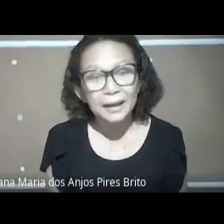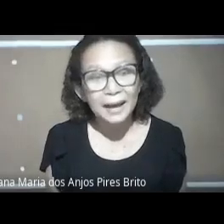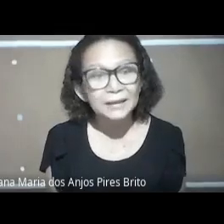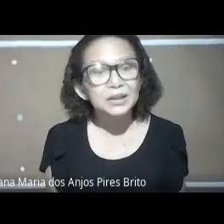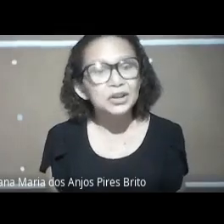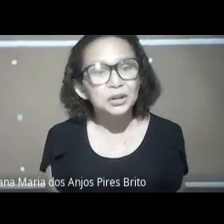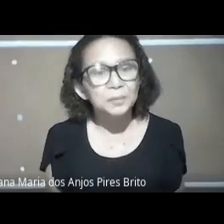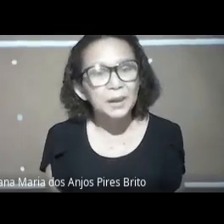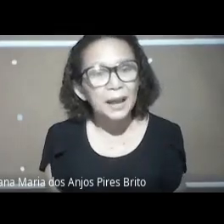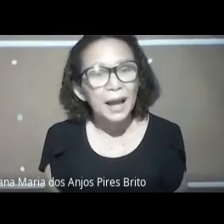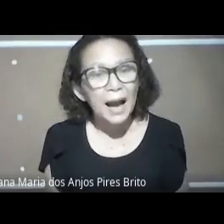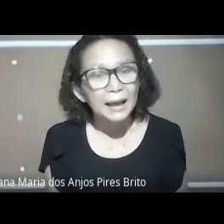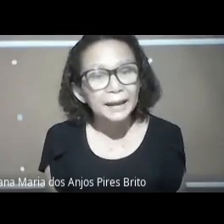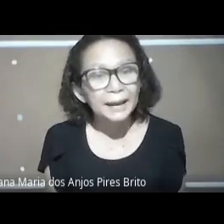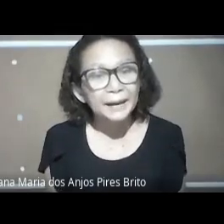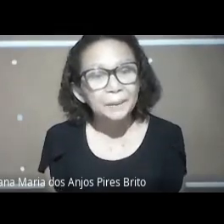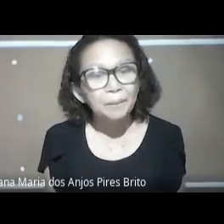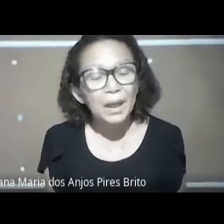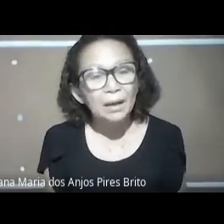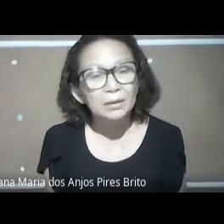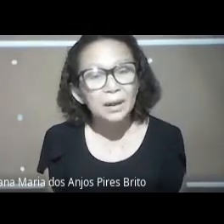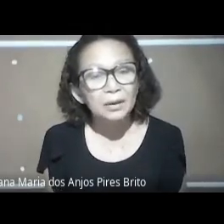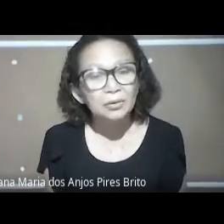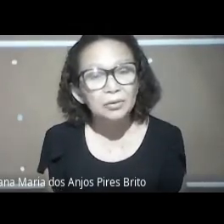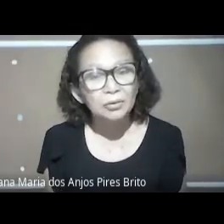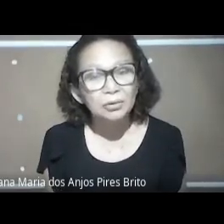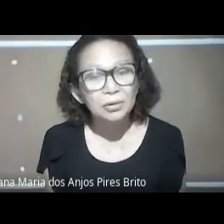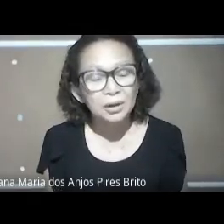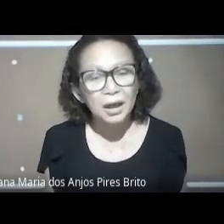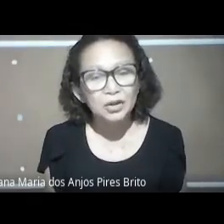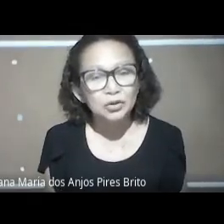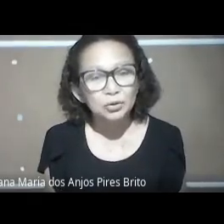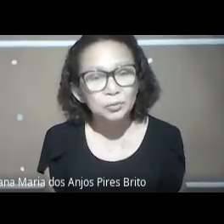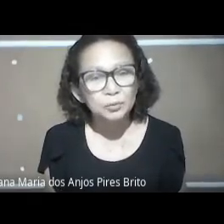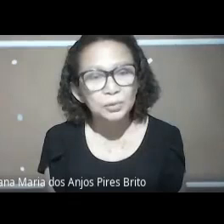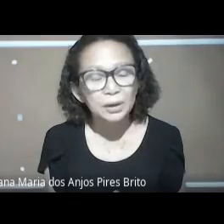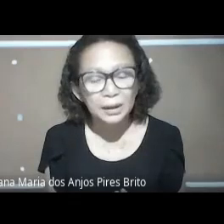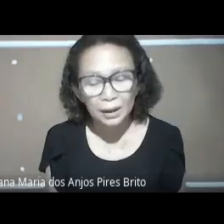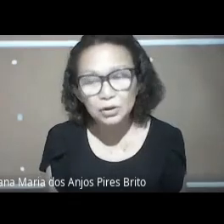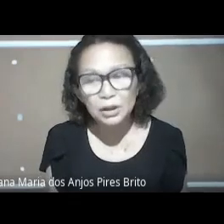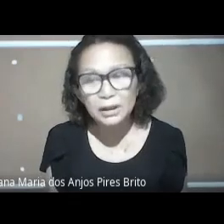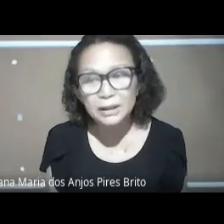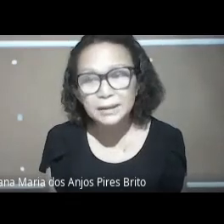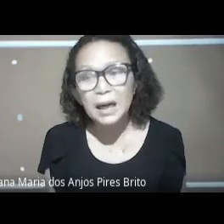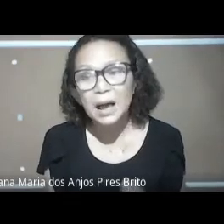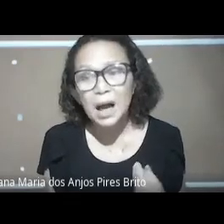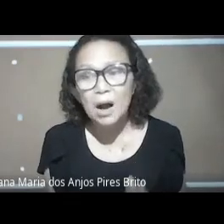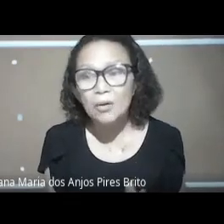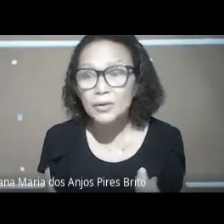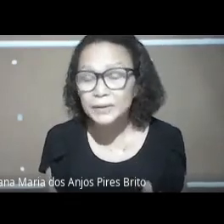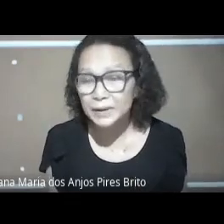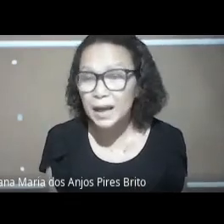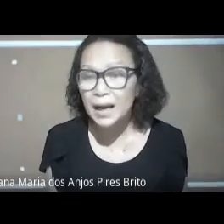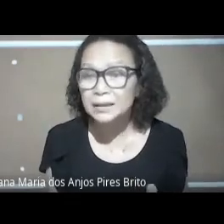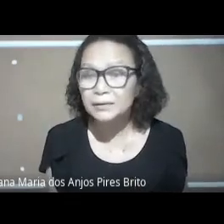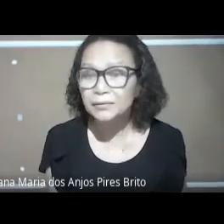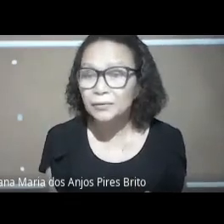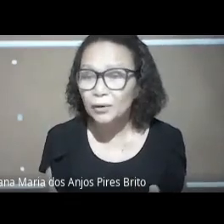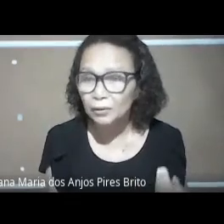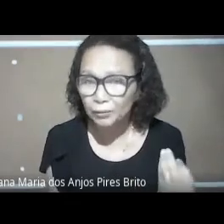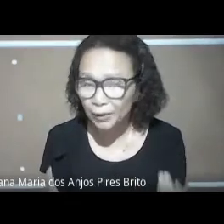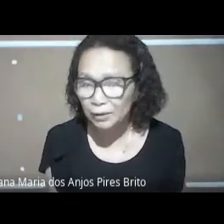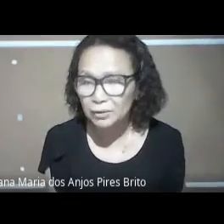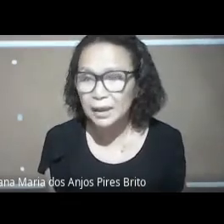visual, tem que assistir. Aqui eu tenho um trecho que utiliza alguns sinais